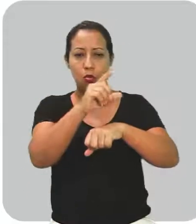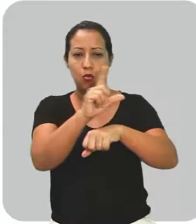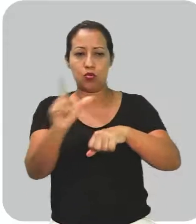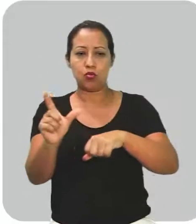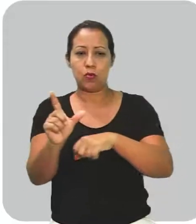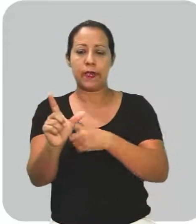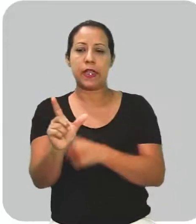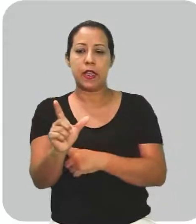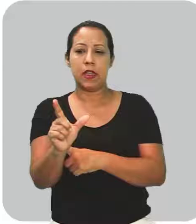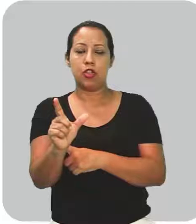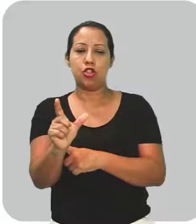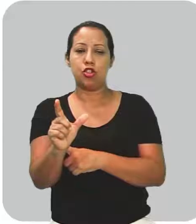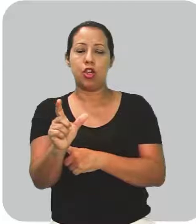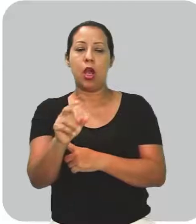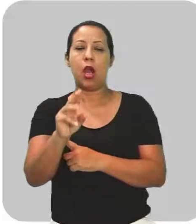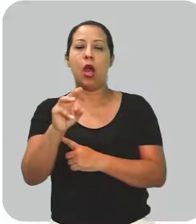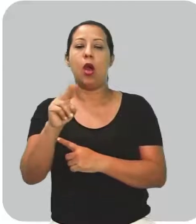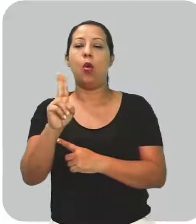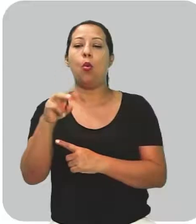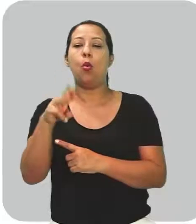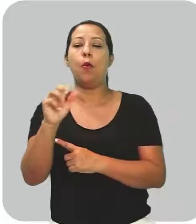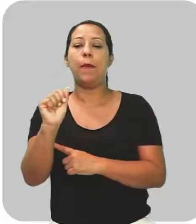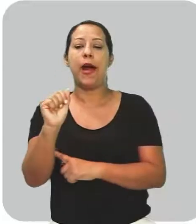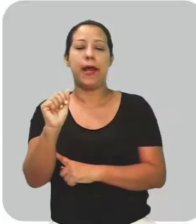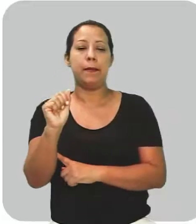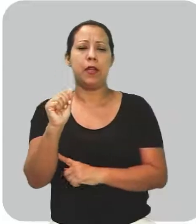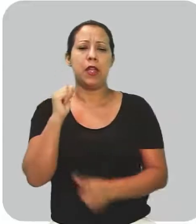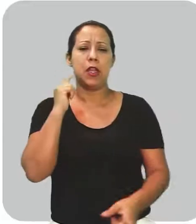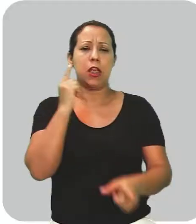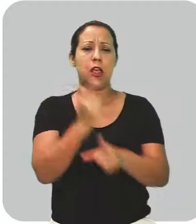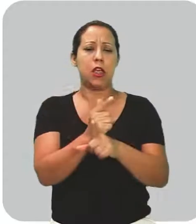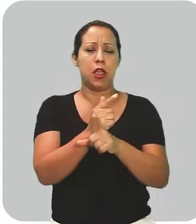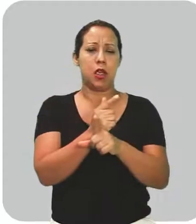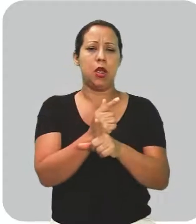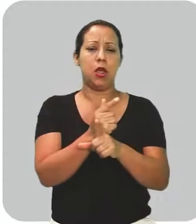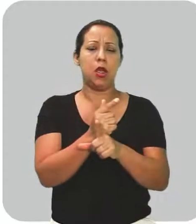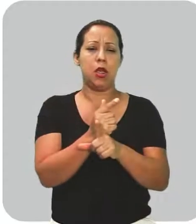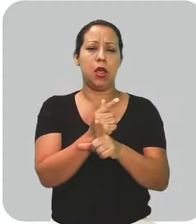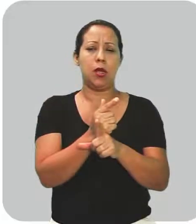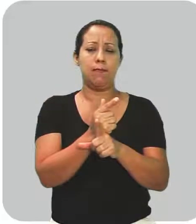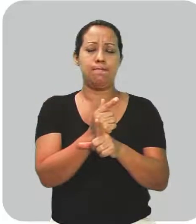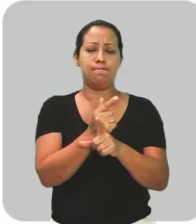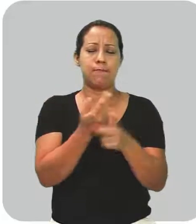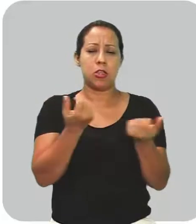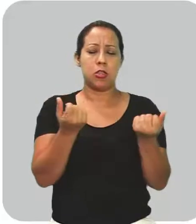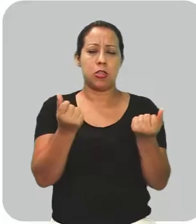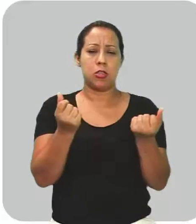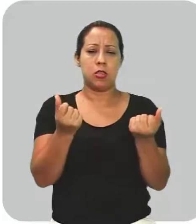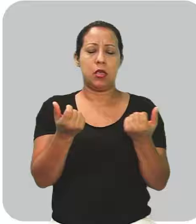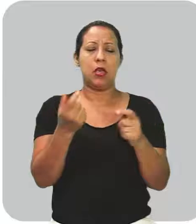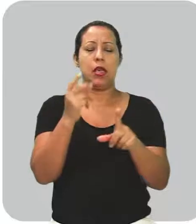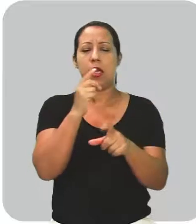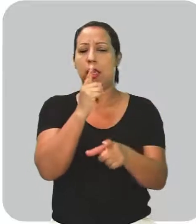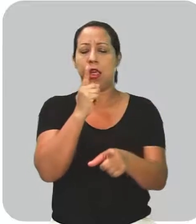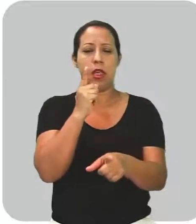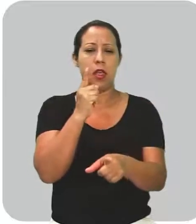uma. Encontrava-se presa a terrível melancolia.